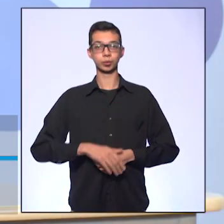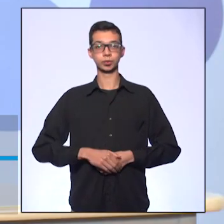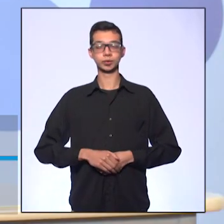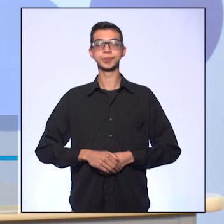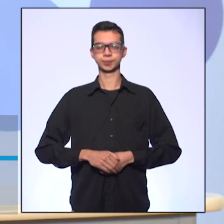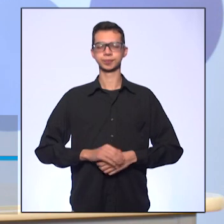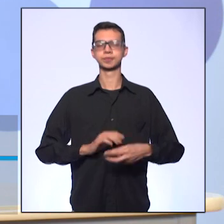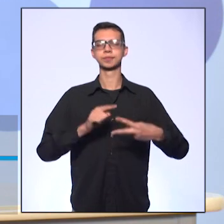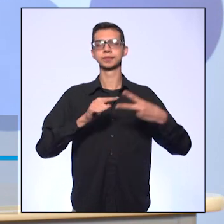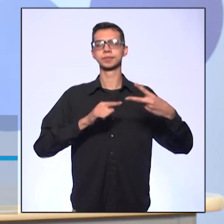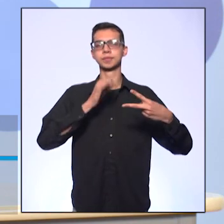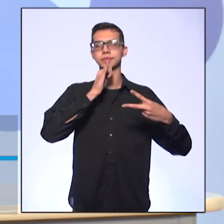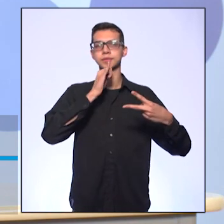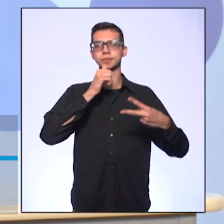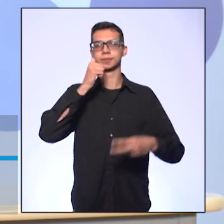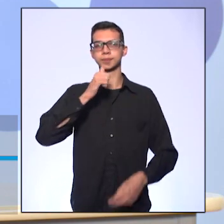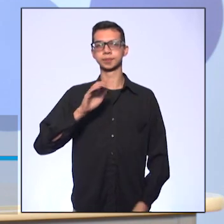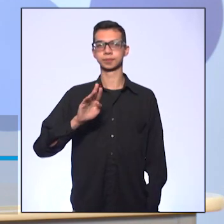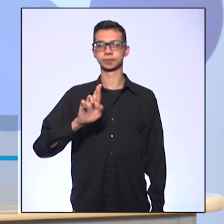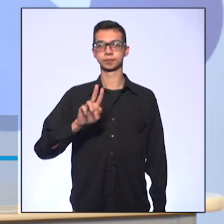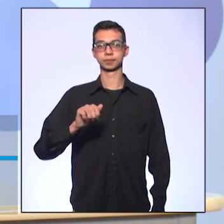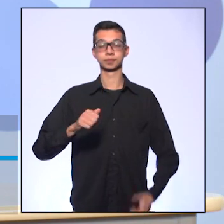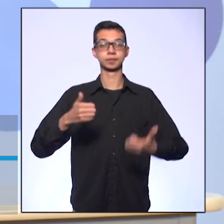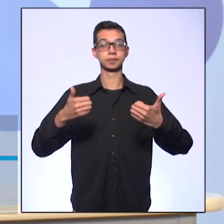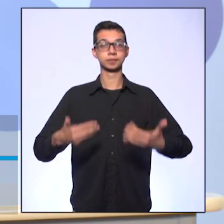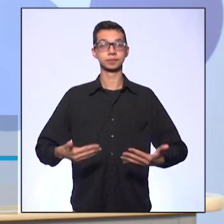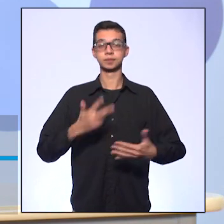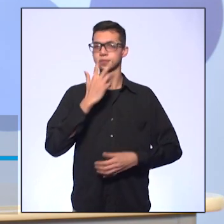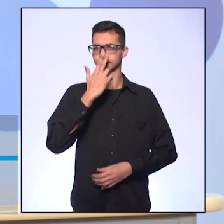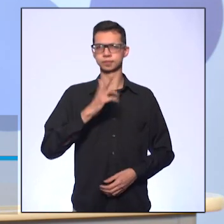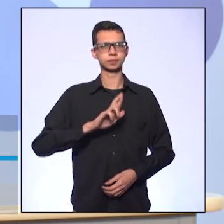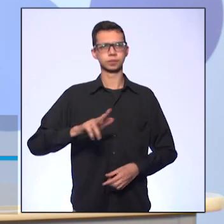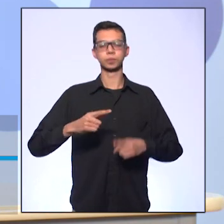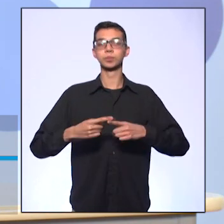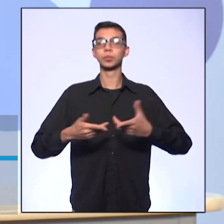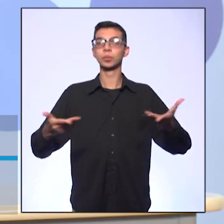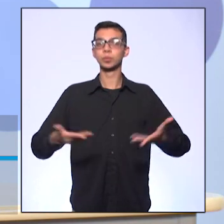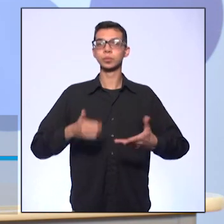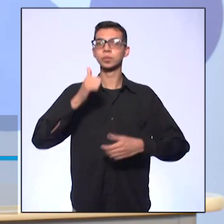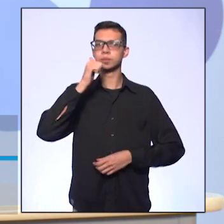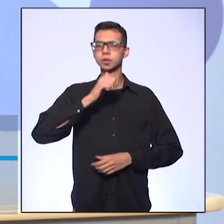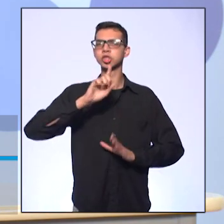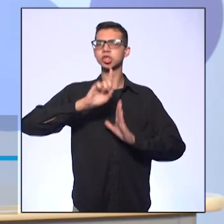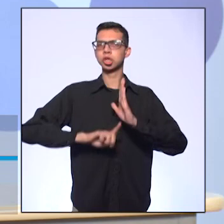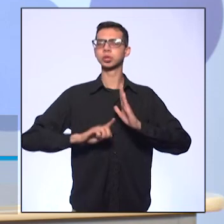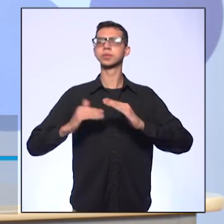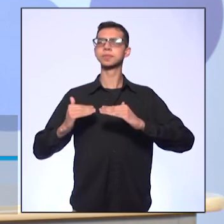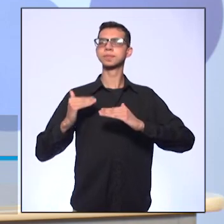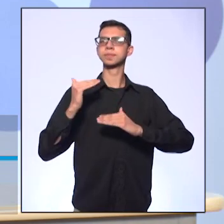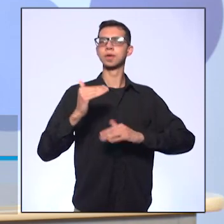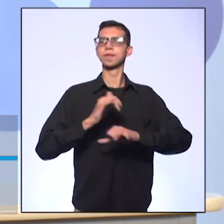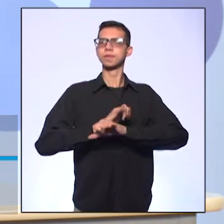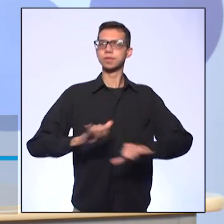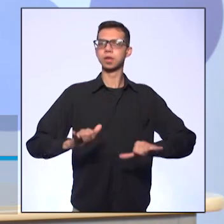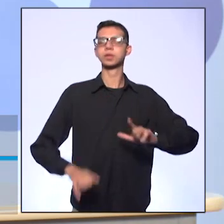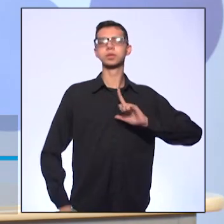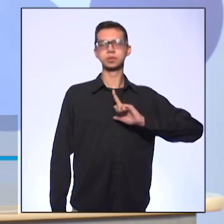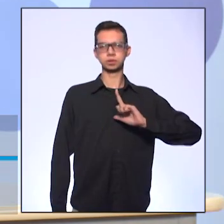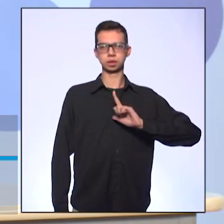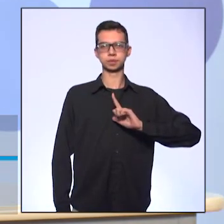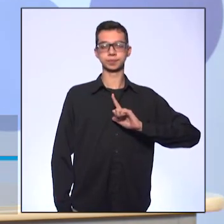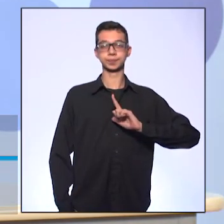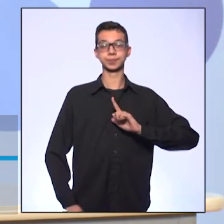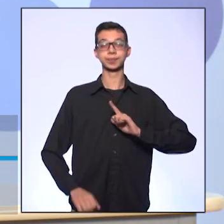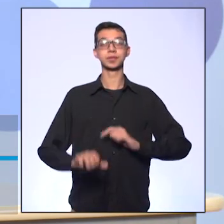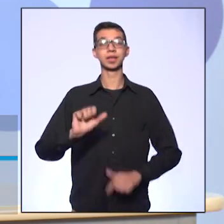a Bruna, que ela acredita que não, porque hoje a mulher tem mais voz. Aí eu tenho a Ana Beatriz, que diz que corre sim, porque